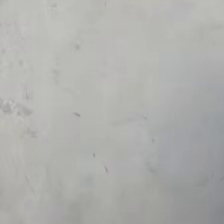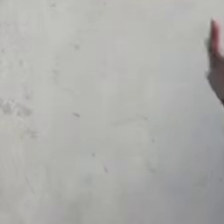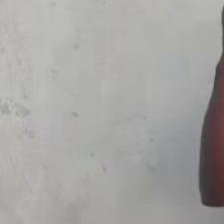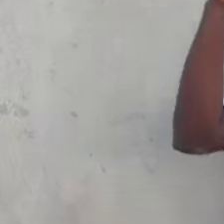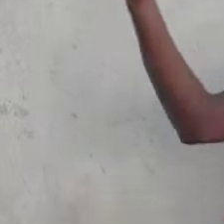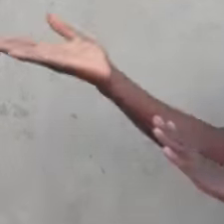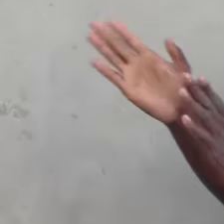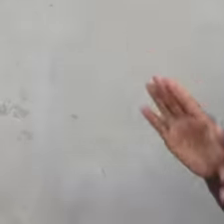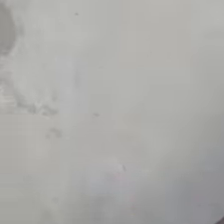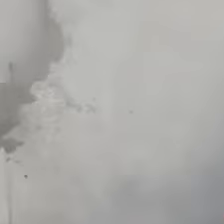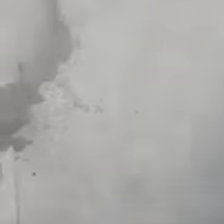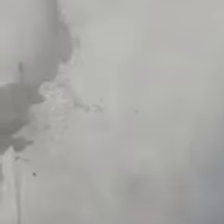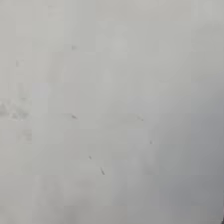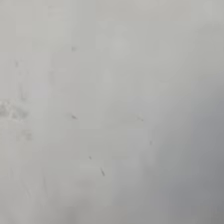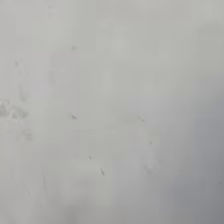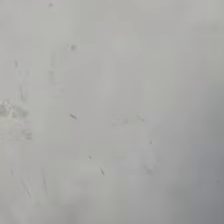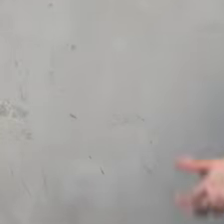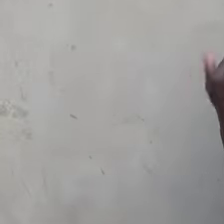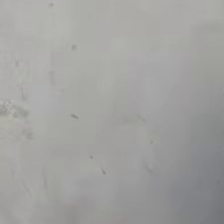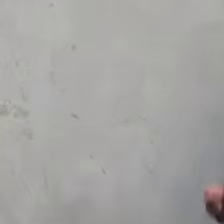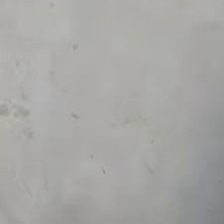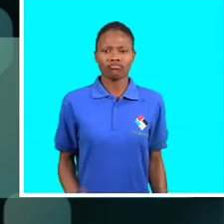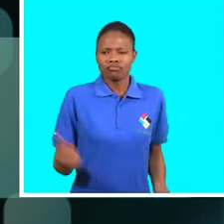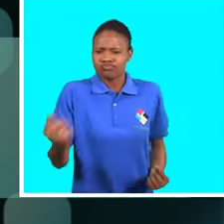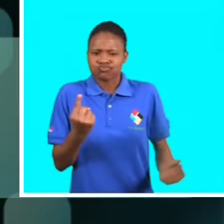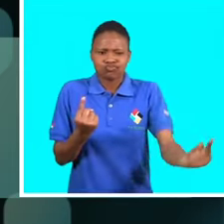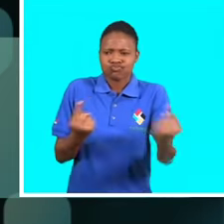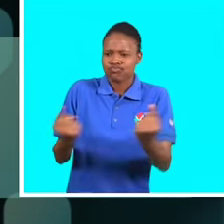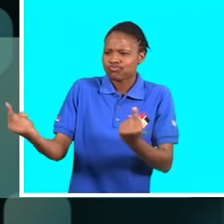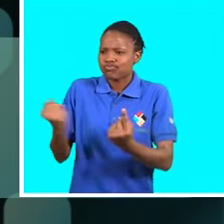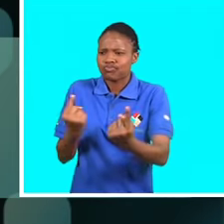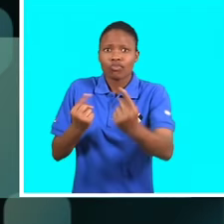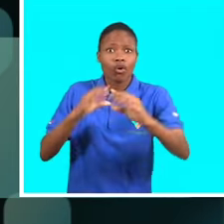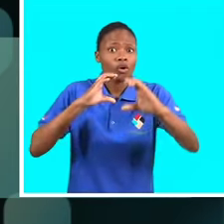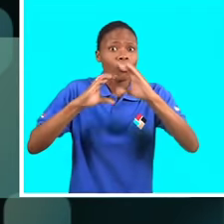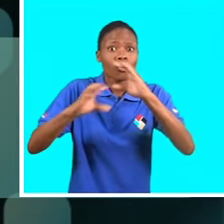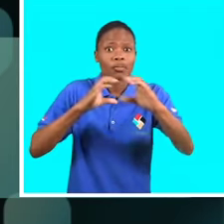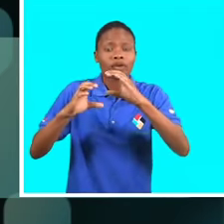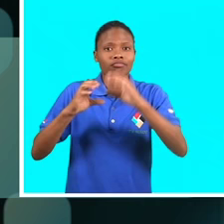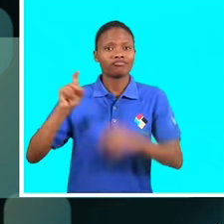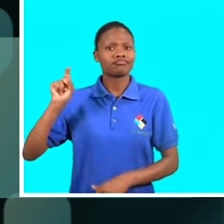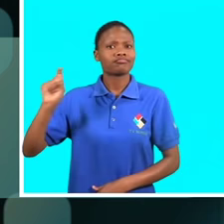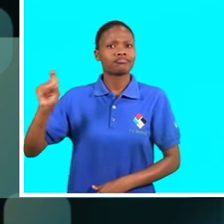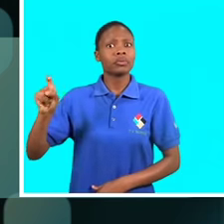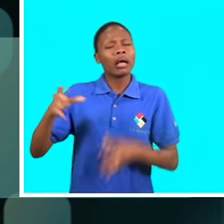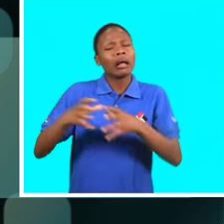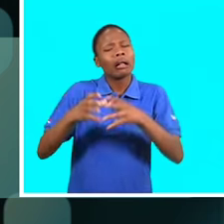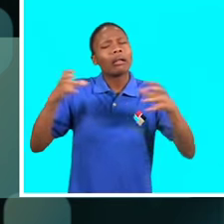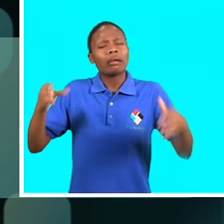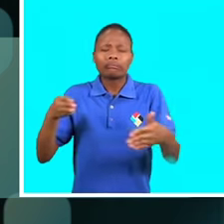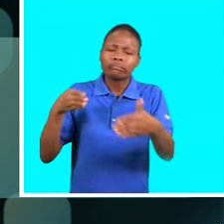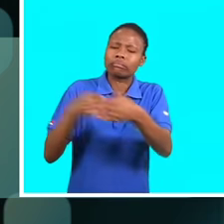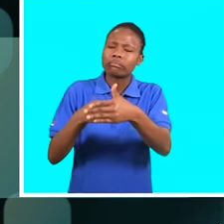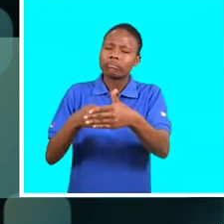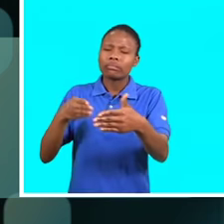Não podia requisar. Mas o salário era baixo. A comunicação entre os clientes e Dionísio